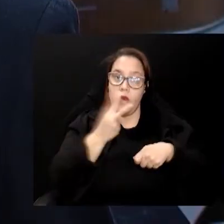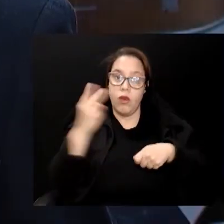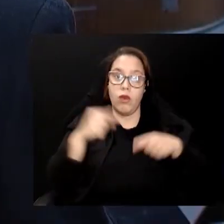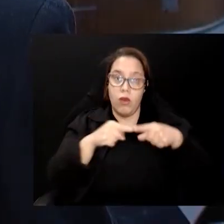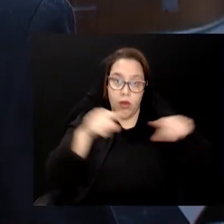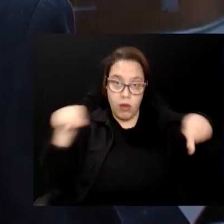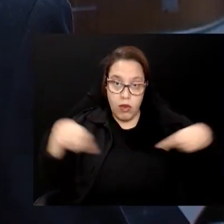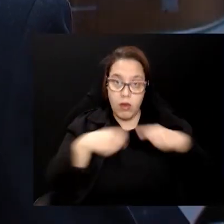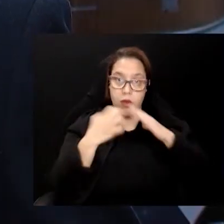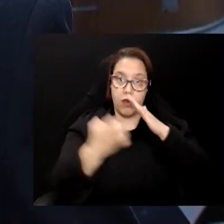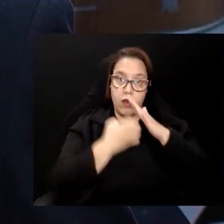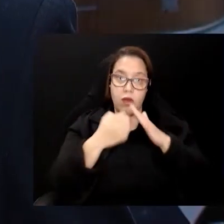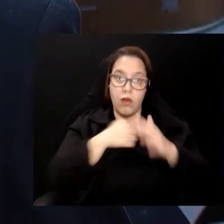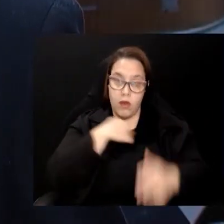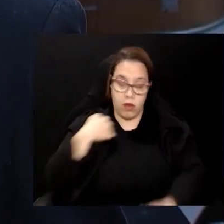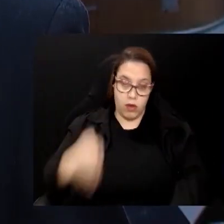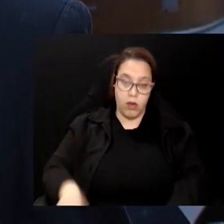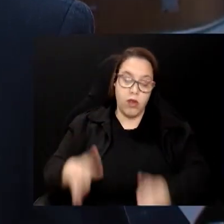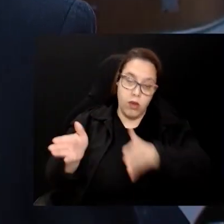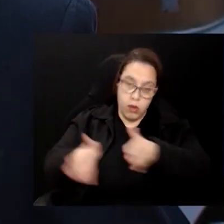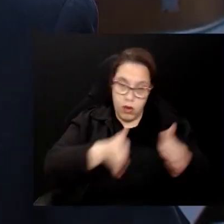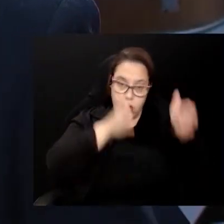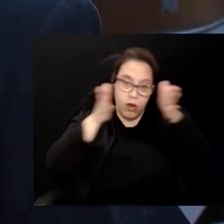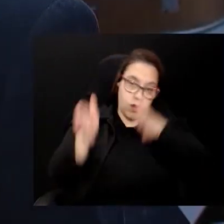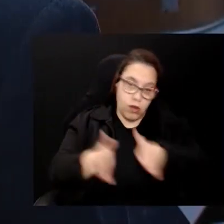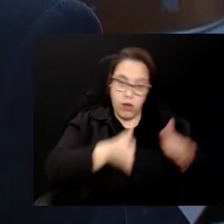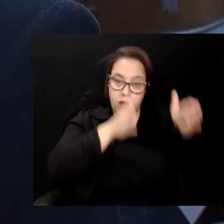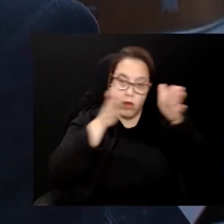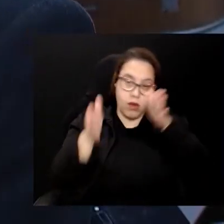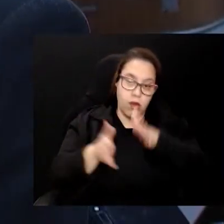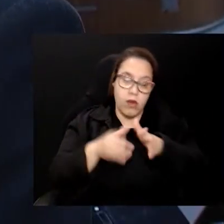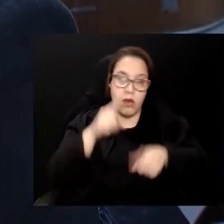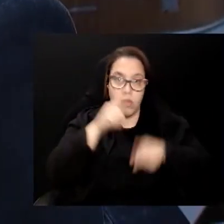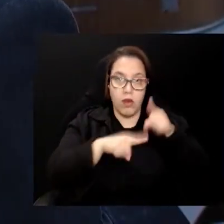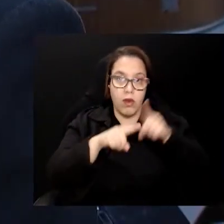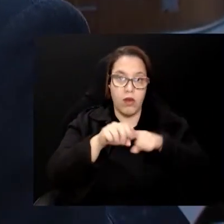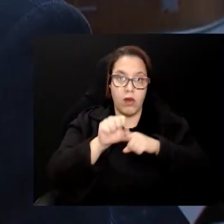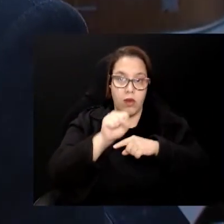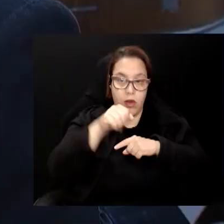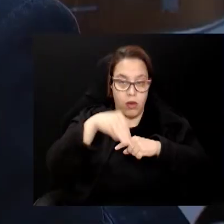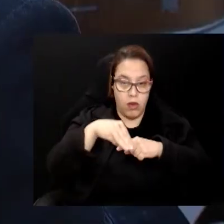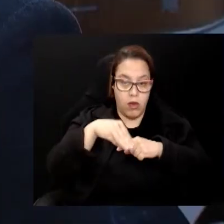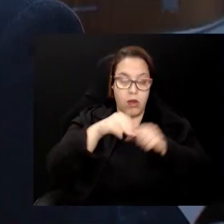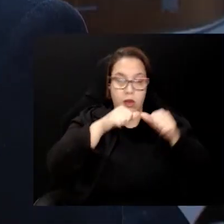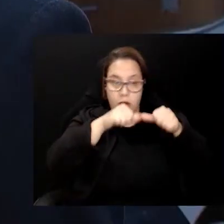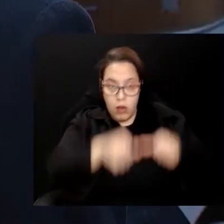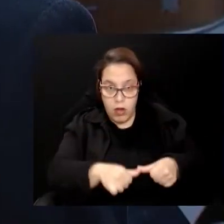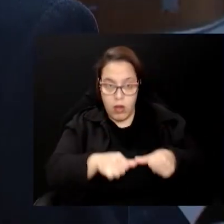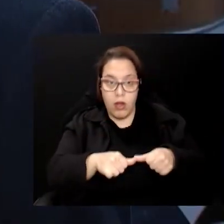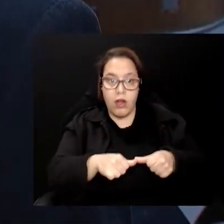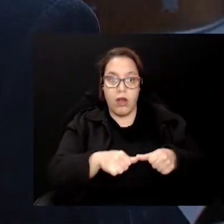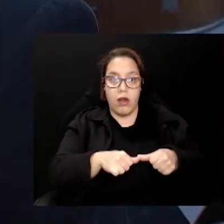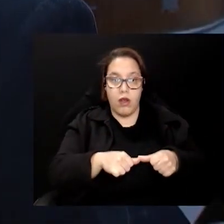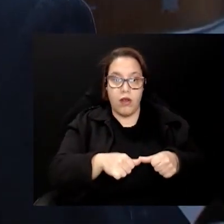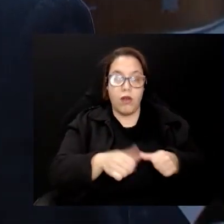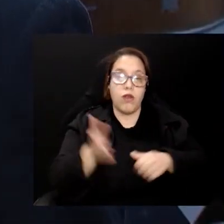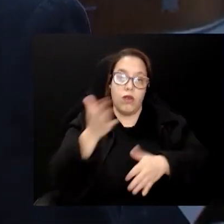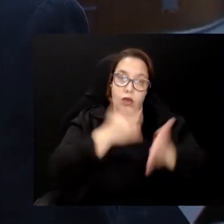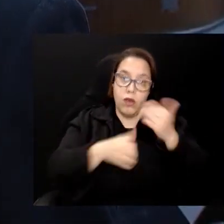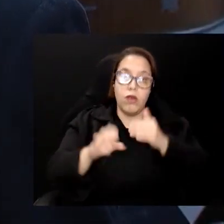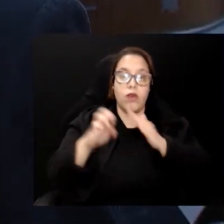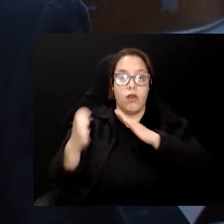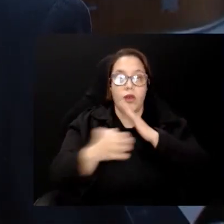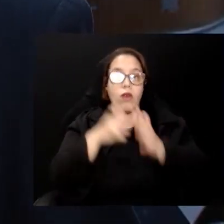chinesa de produção de máquinas pesadas, que é a Sany, se instalasse lá, e outras empresas estão vindo com interesse também,